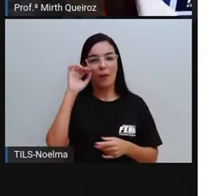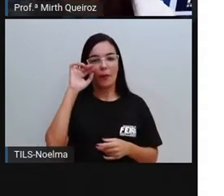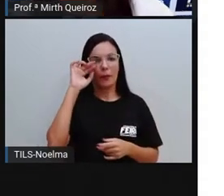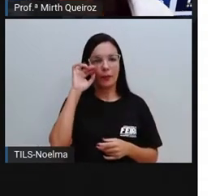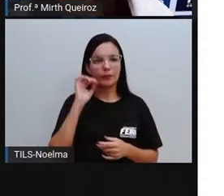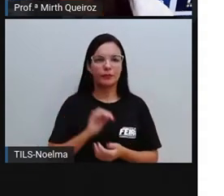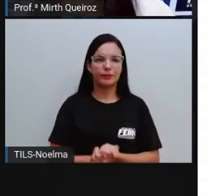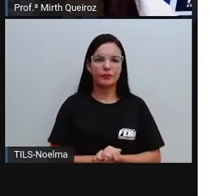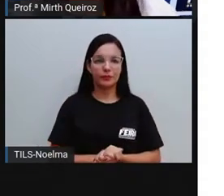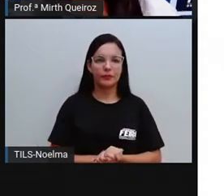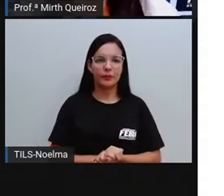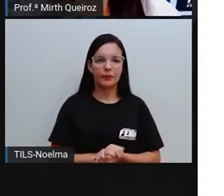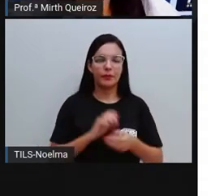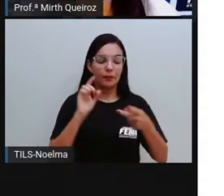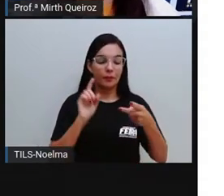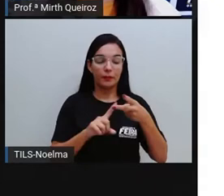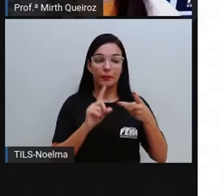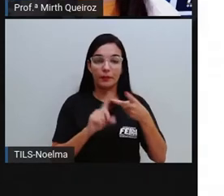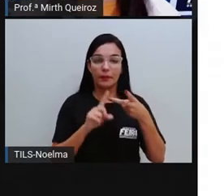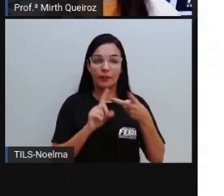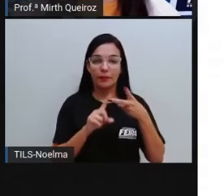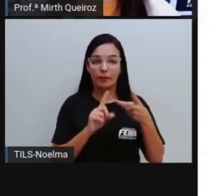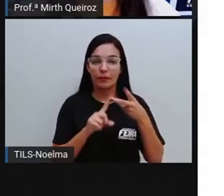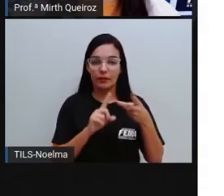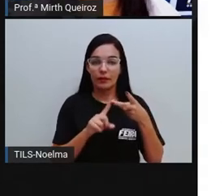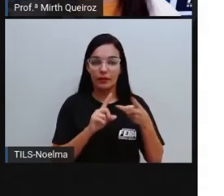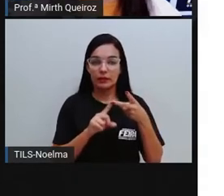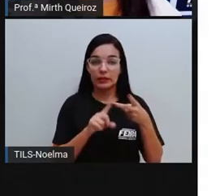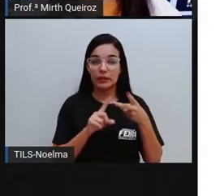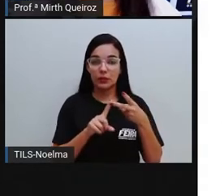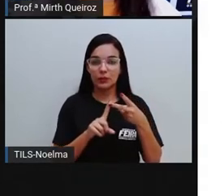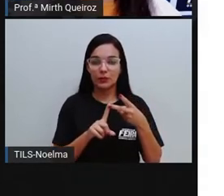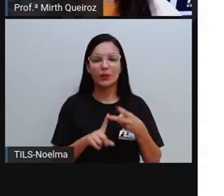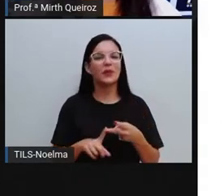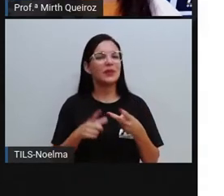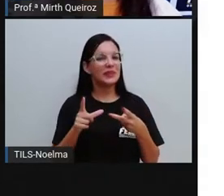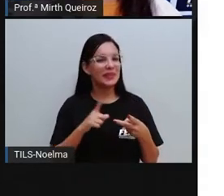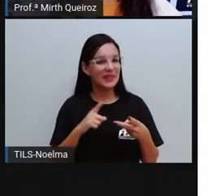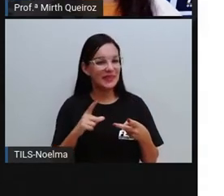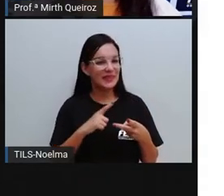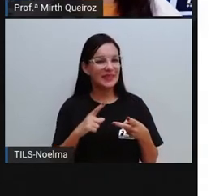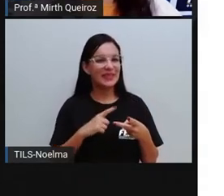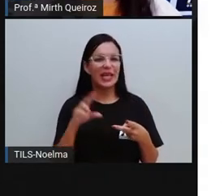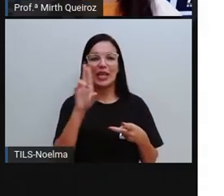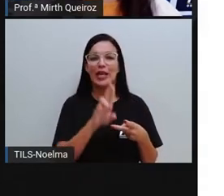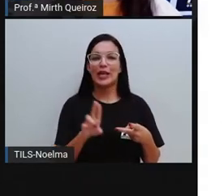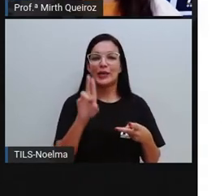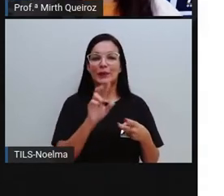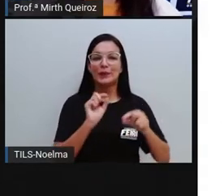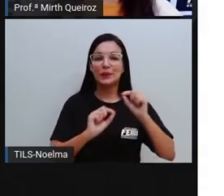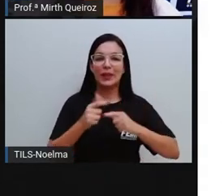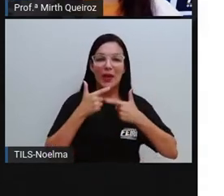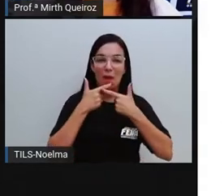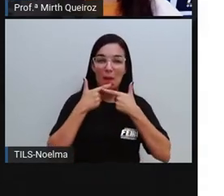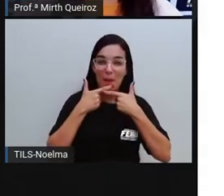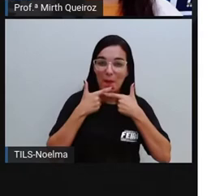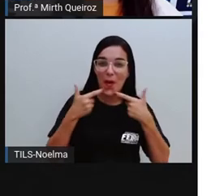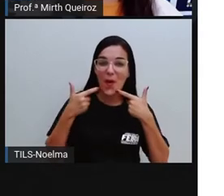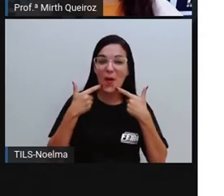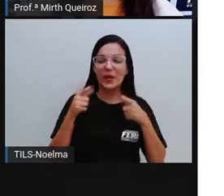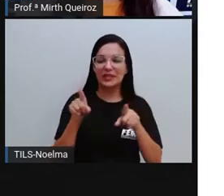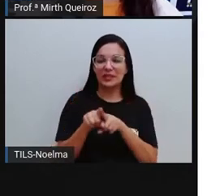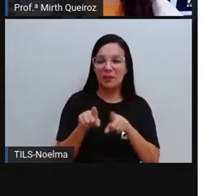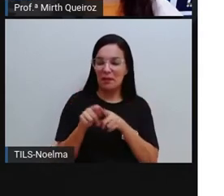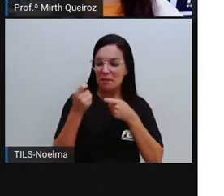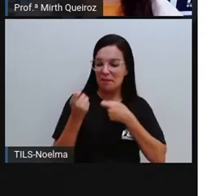linguagem informal para produzir esse tipo de texto. Há o uso do humor, né, da ironia, do sarcasmo